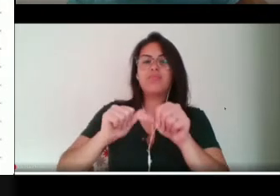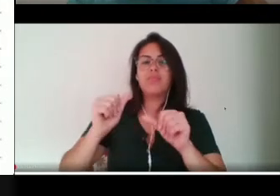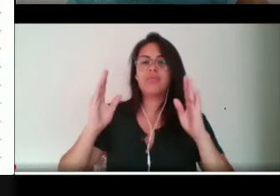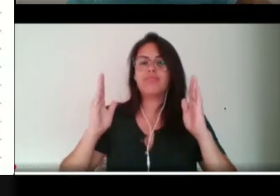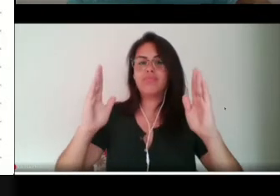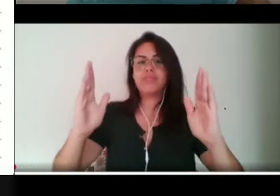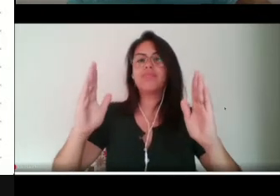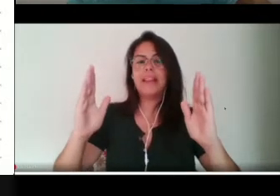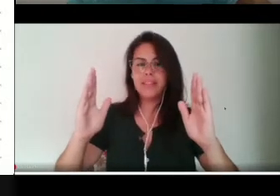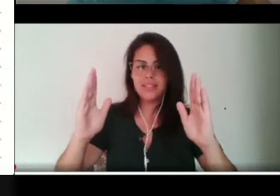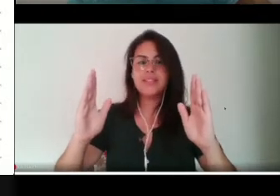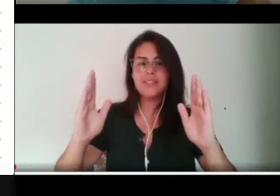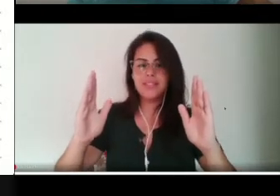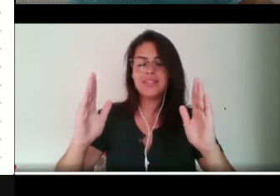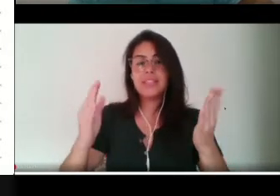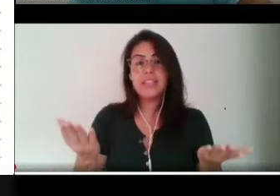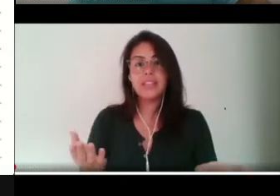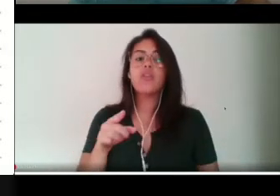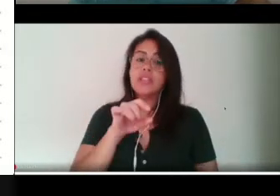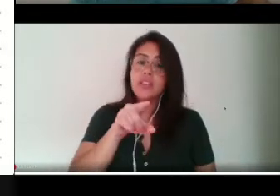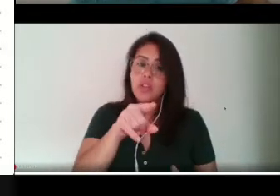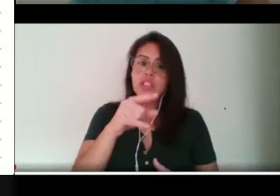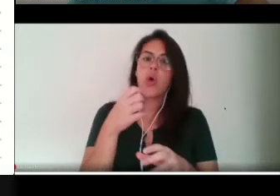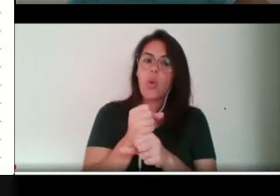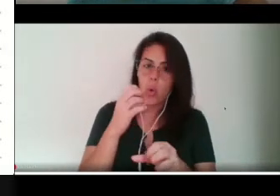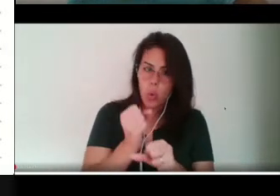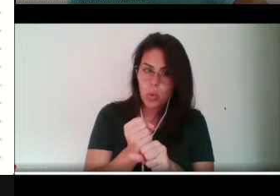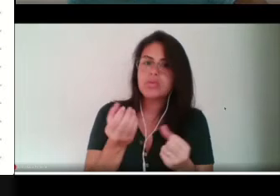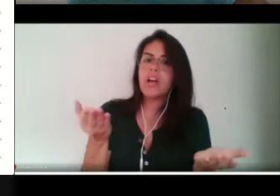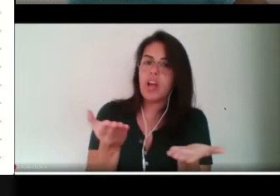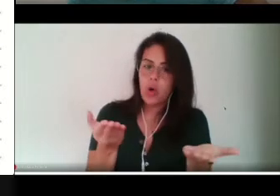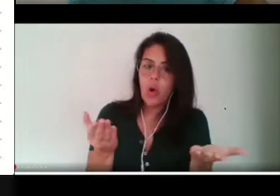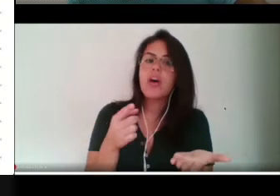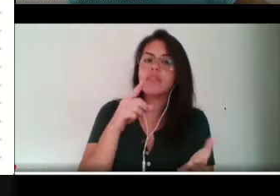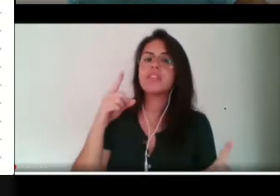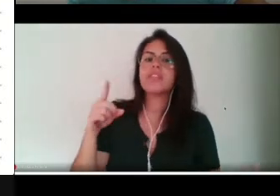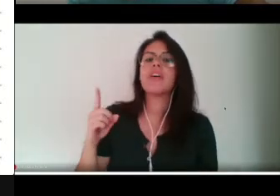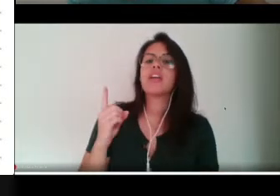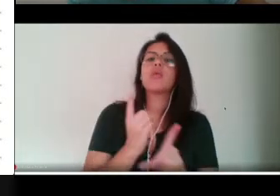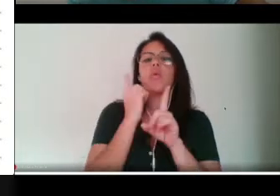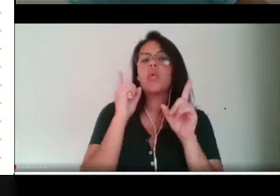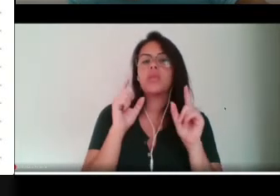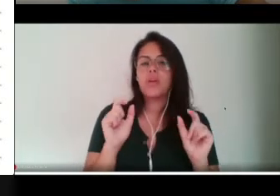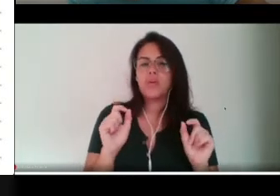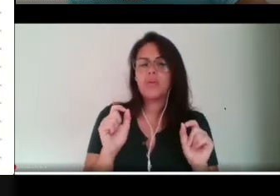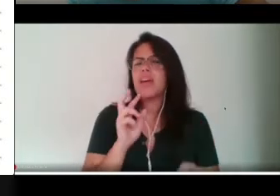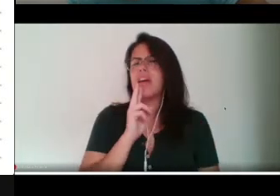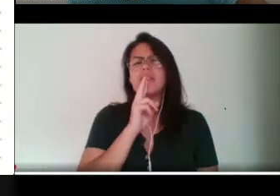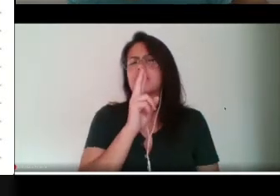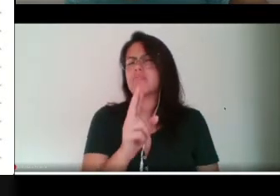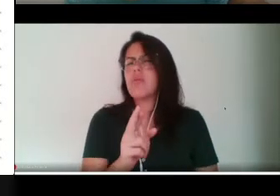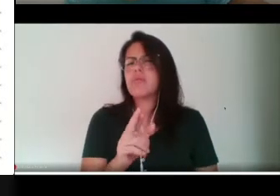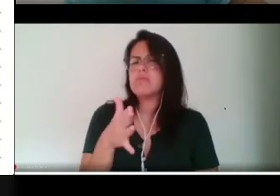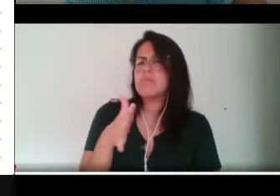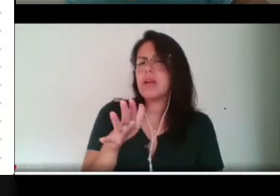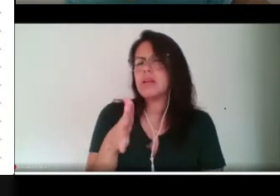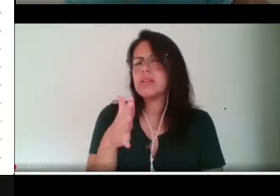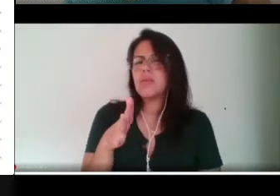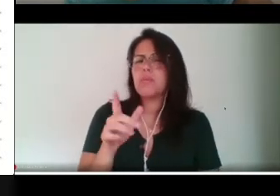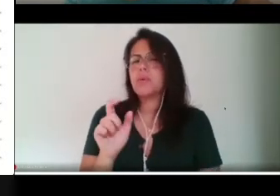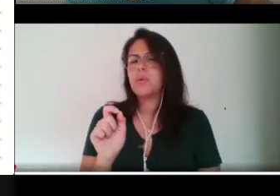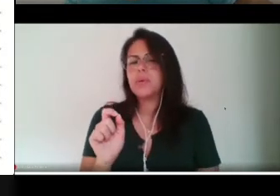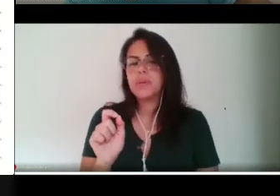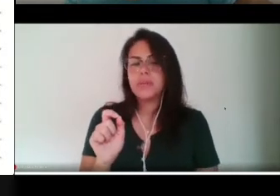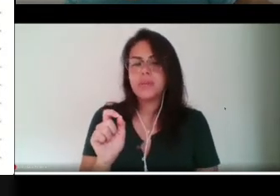C. Se você fizer essa conta, eu não vou fazer aqui, você vai achar alguma coisa do tipo